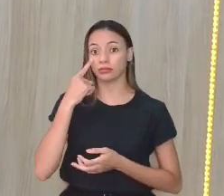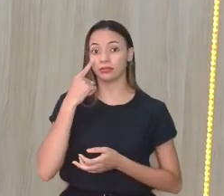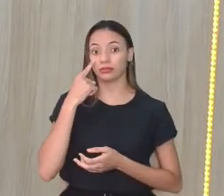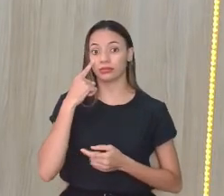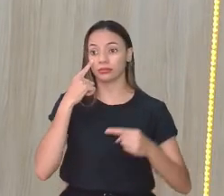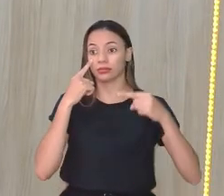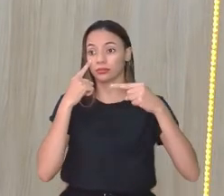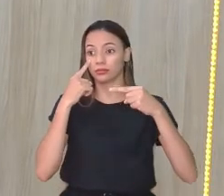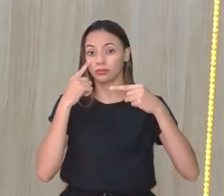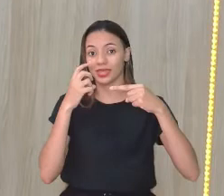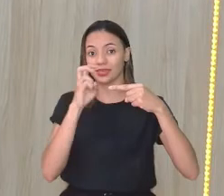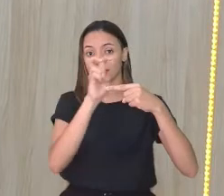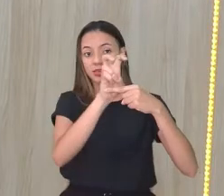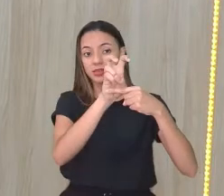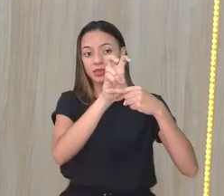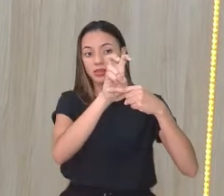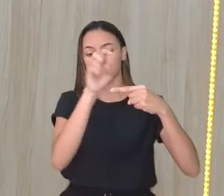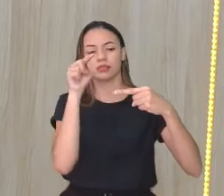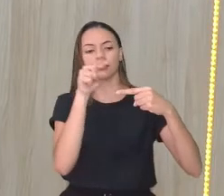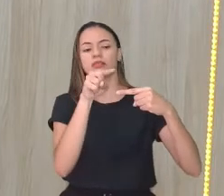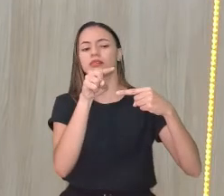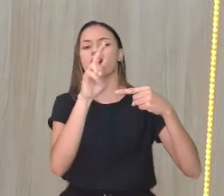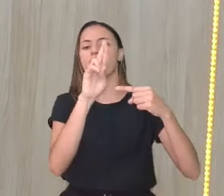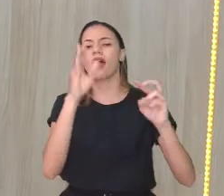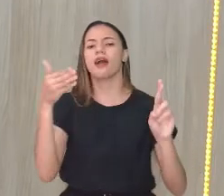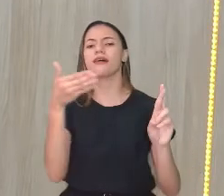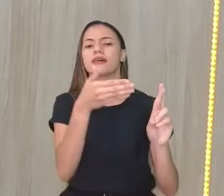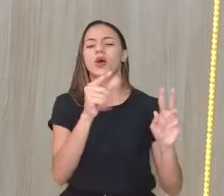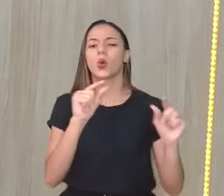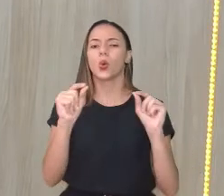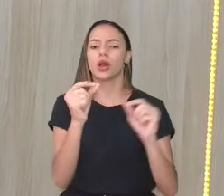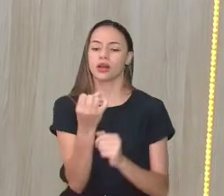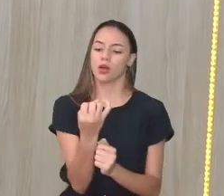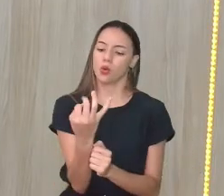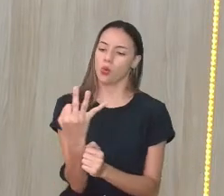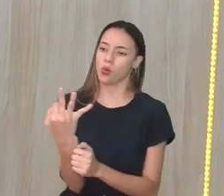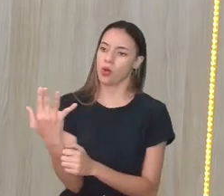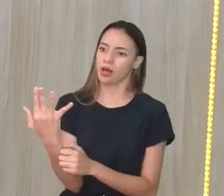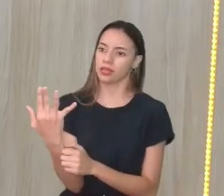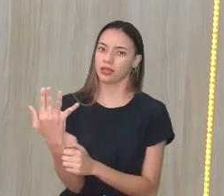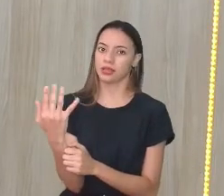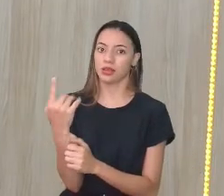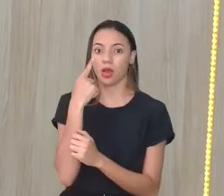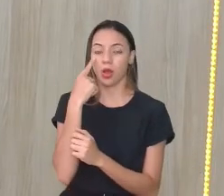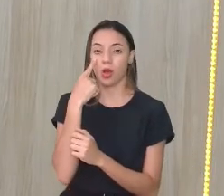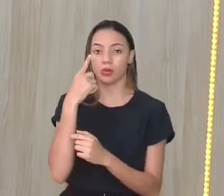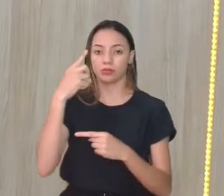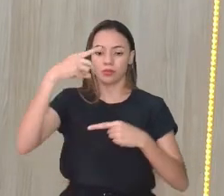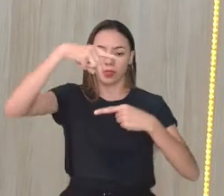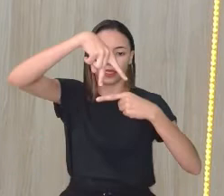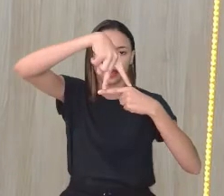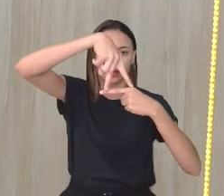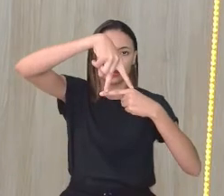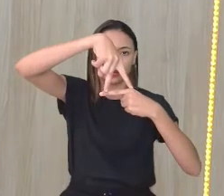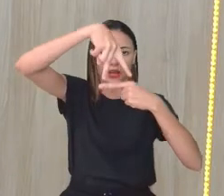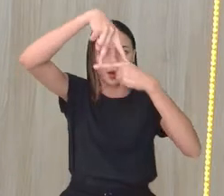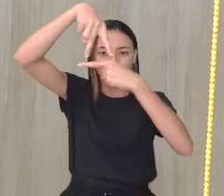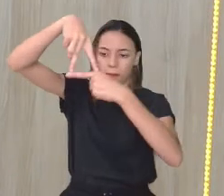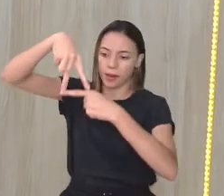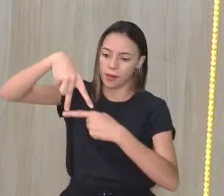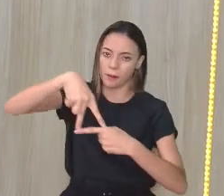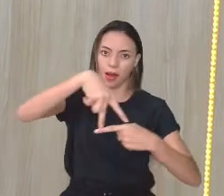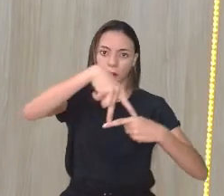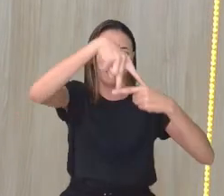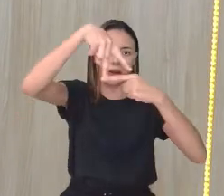que o 5 está fazendo referência à quantidade de regiões, à quantidade de partes desse todo aí